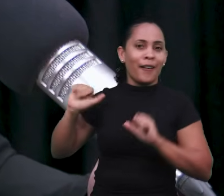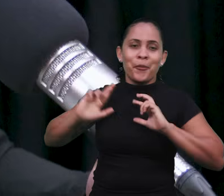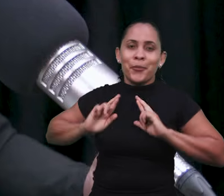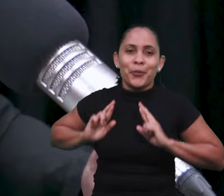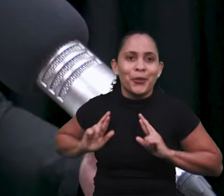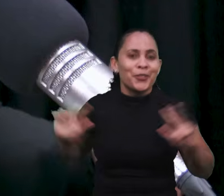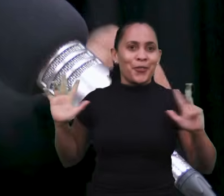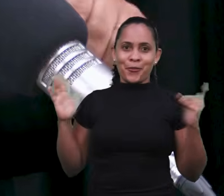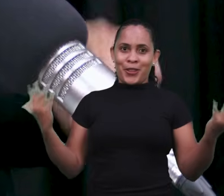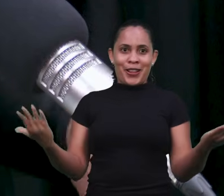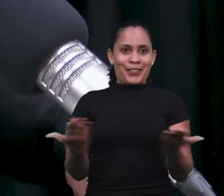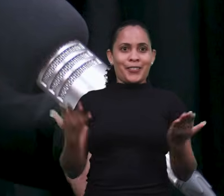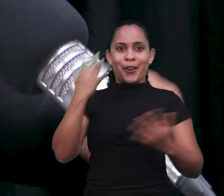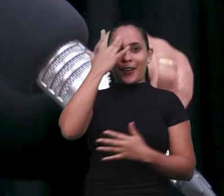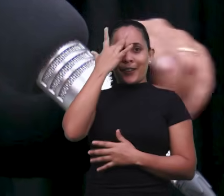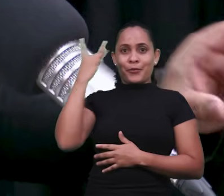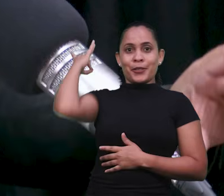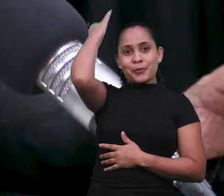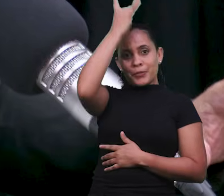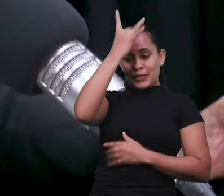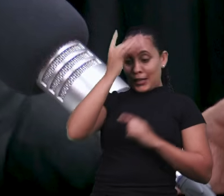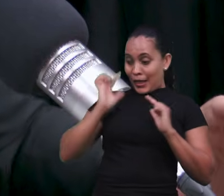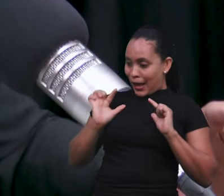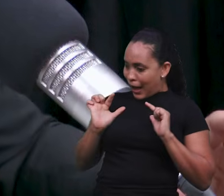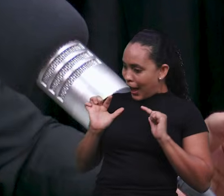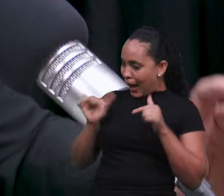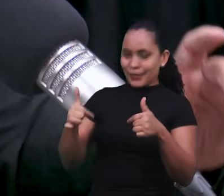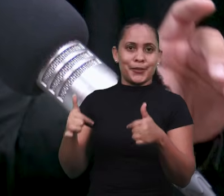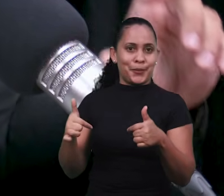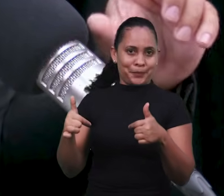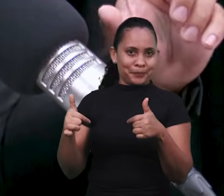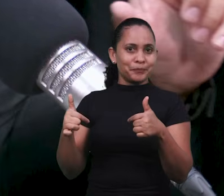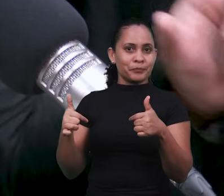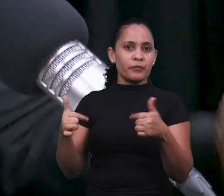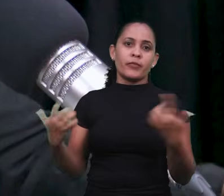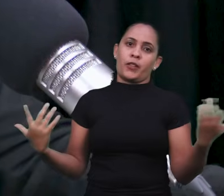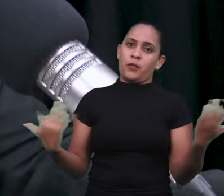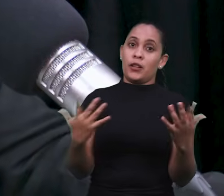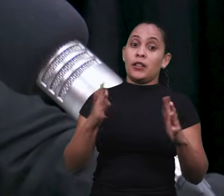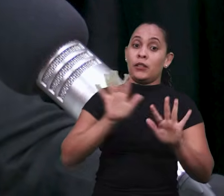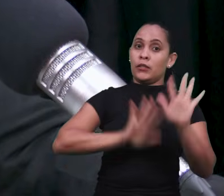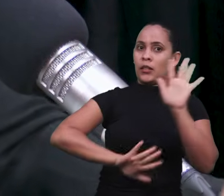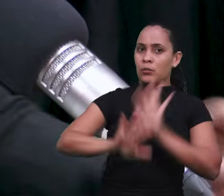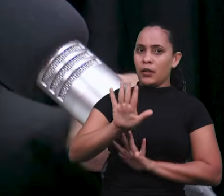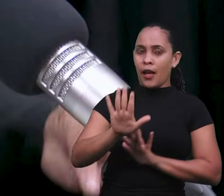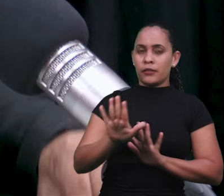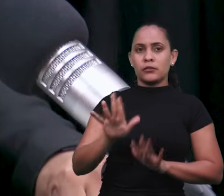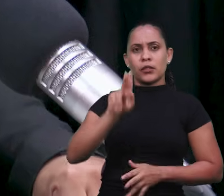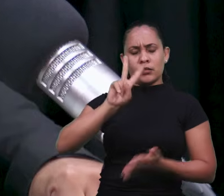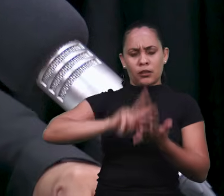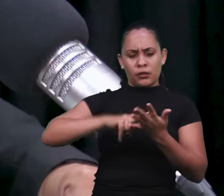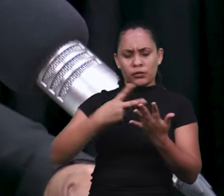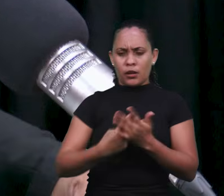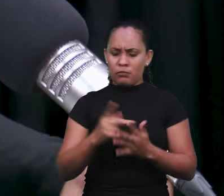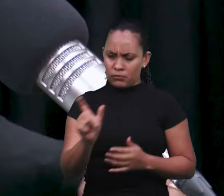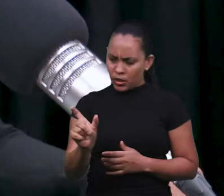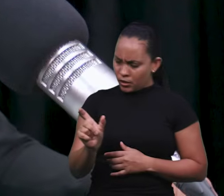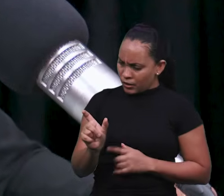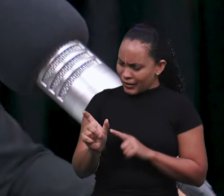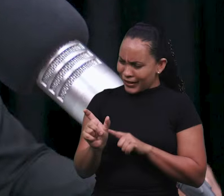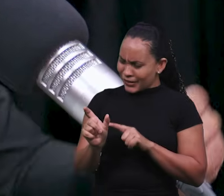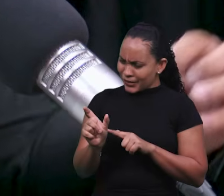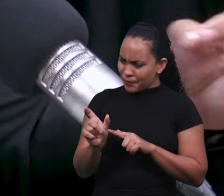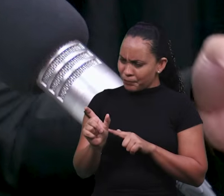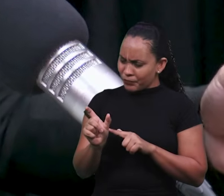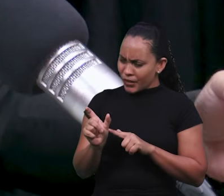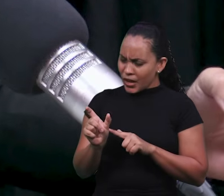da ação do Espírito Santo. E E aí rapidinho, e aí às vezes tem palavra quando a gente vê só a palavra isolada, a gente tem que detectar, esse espírito que está falando do espírito do homem